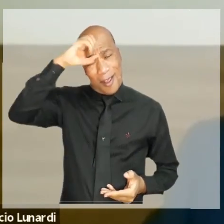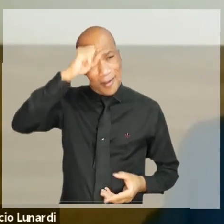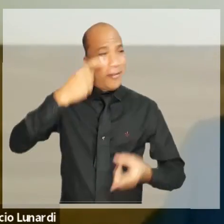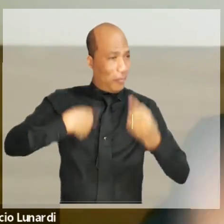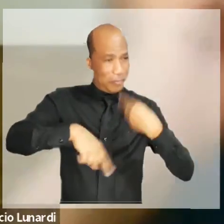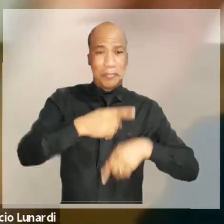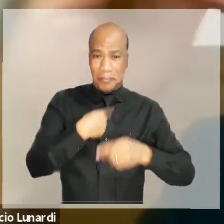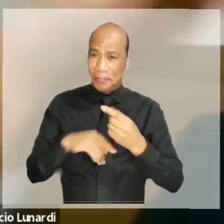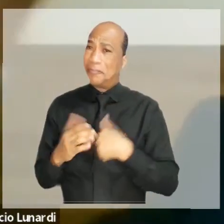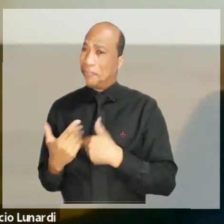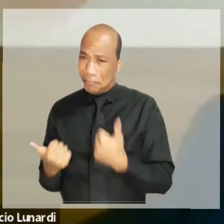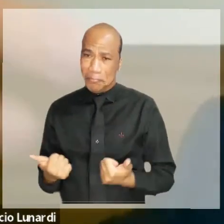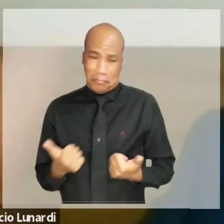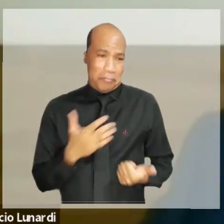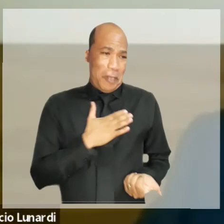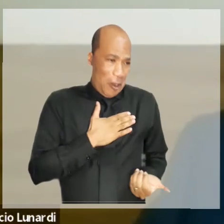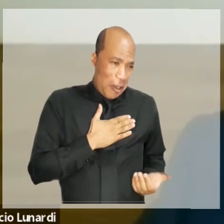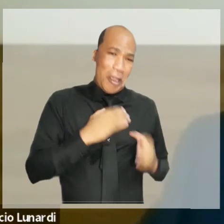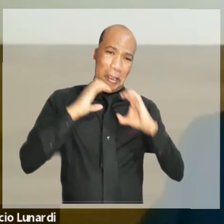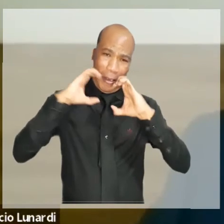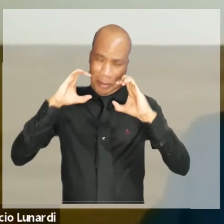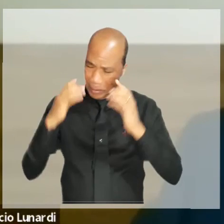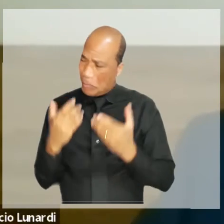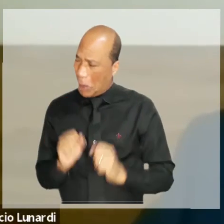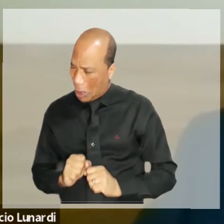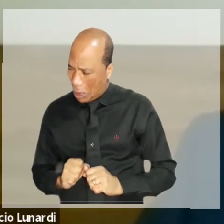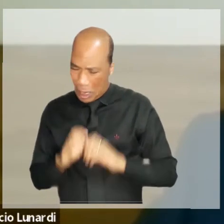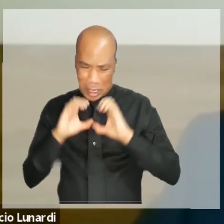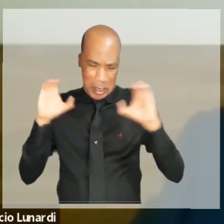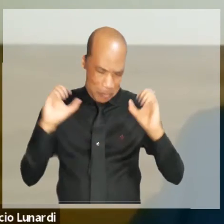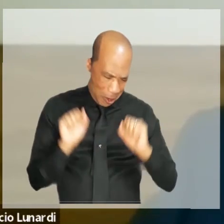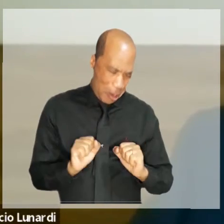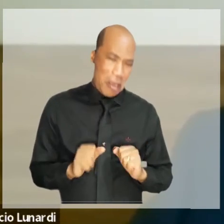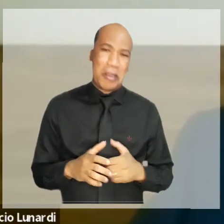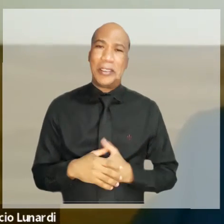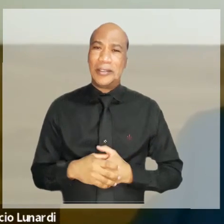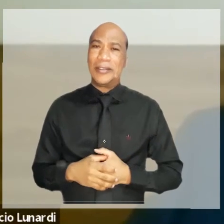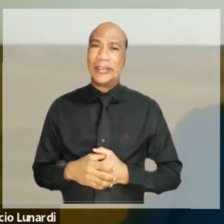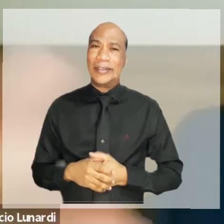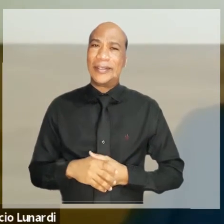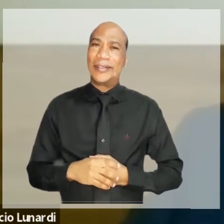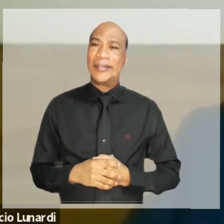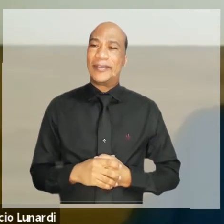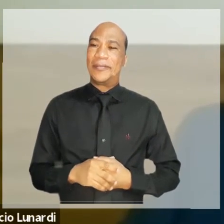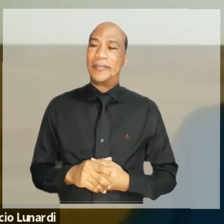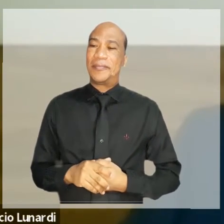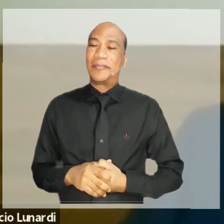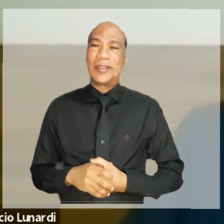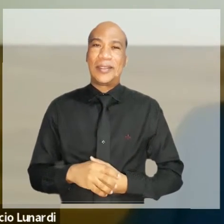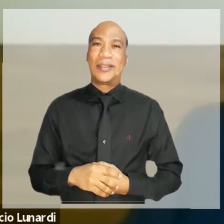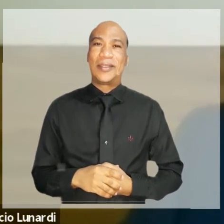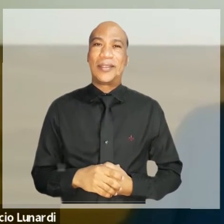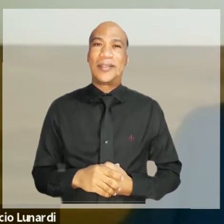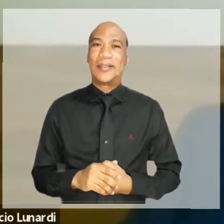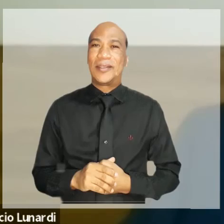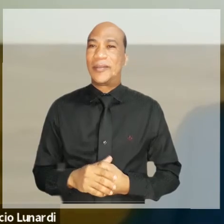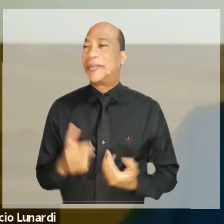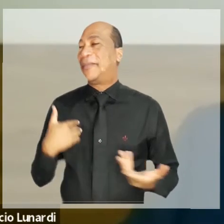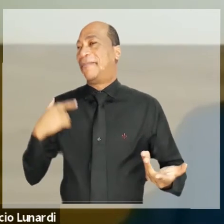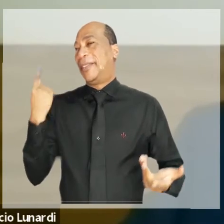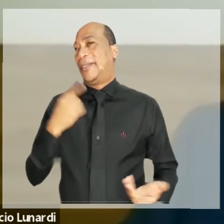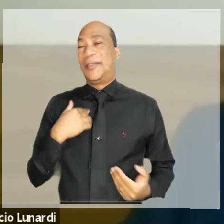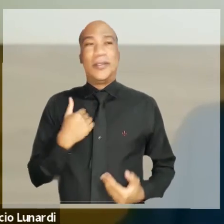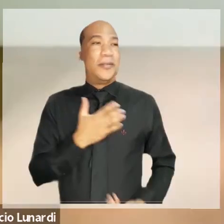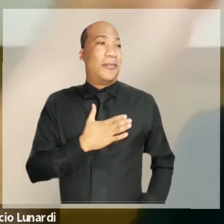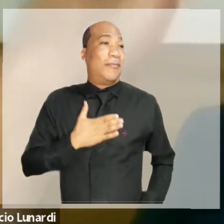o cara com um gostinho assim de quero mais, né? De querer continuar essa conversa, mas infelizmente nosso tempo vai terminando